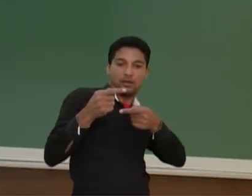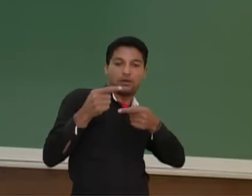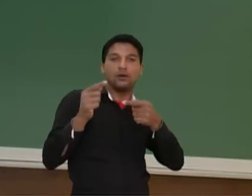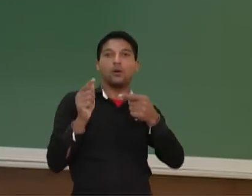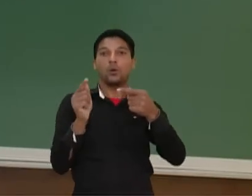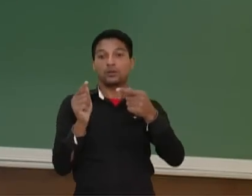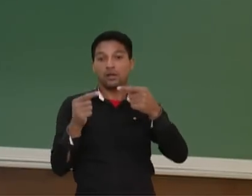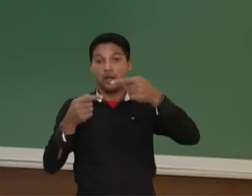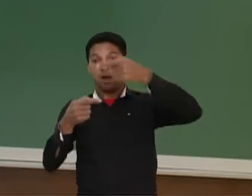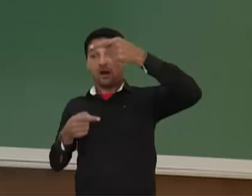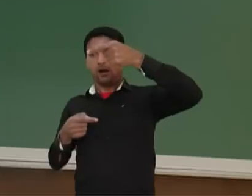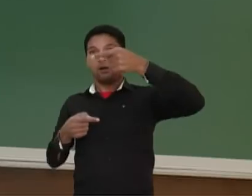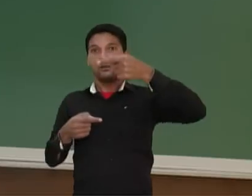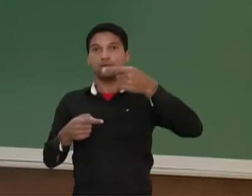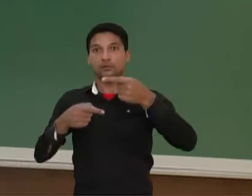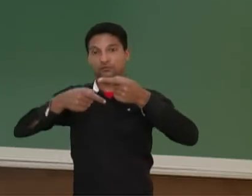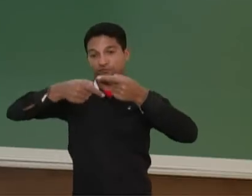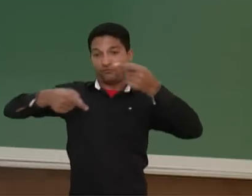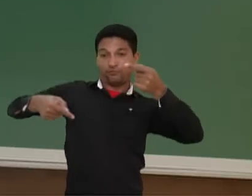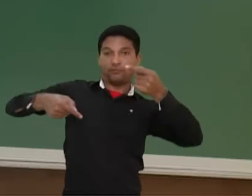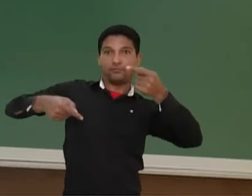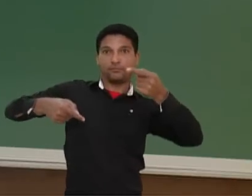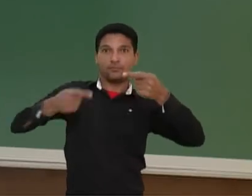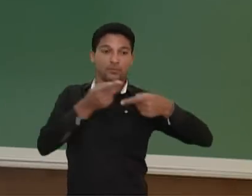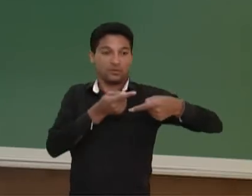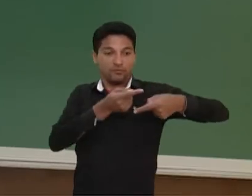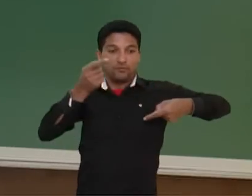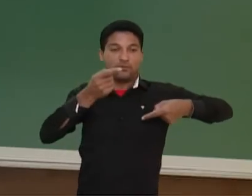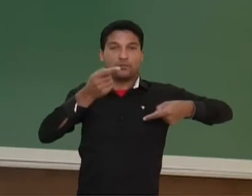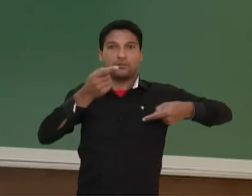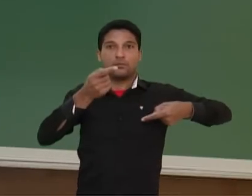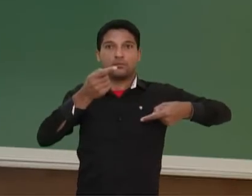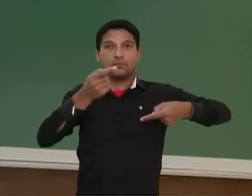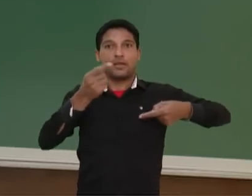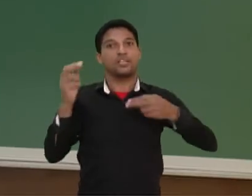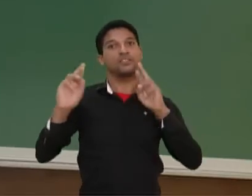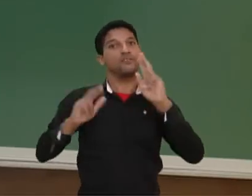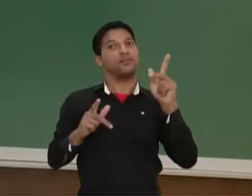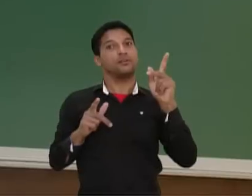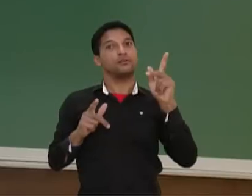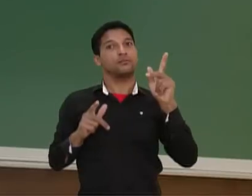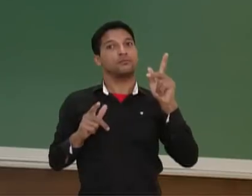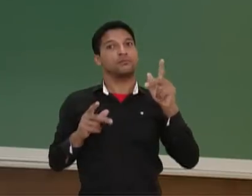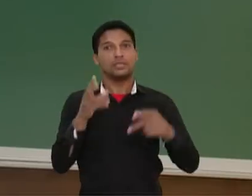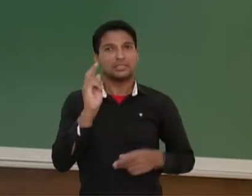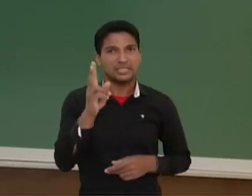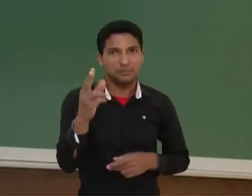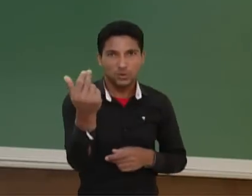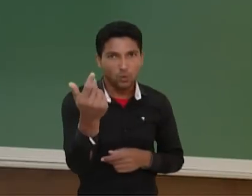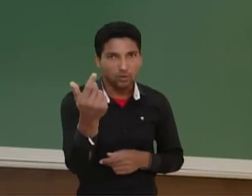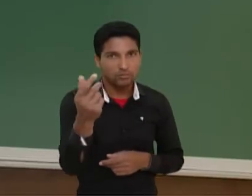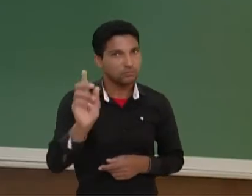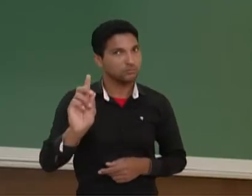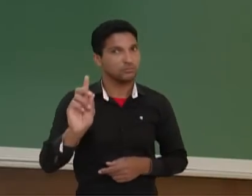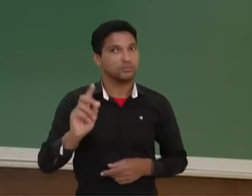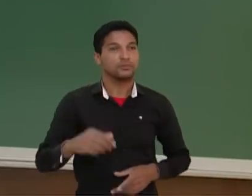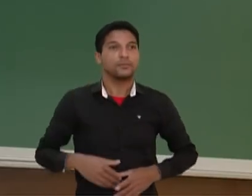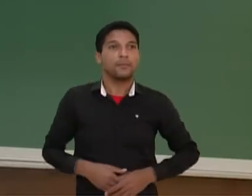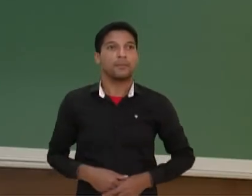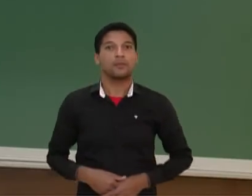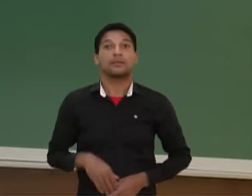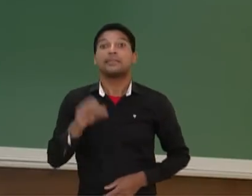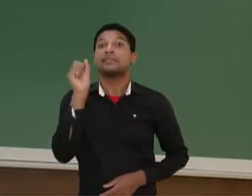menor. Então, eu não posso afirmar que as diagonais de um paralelogramo sempre são iguais. Quando é retângulo,